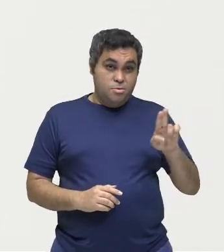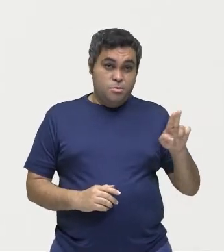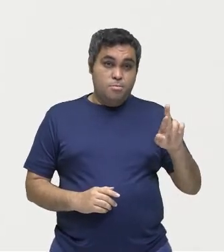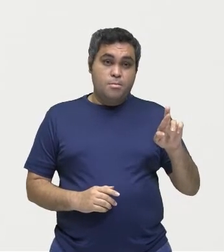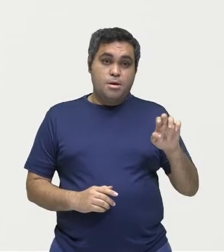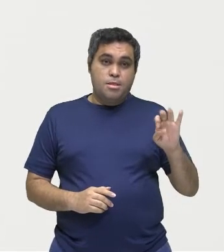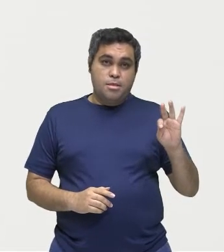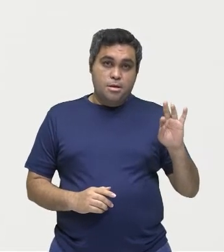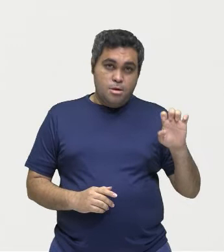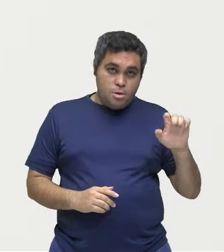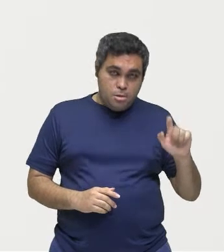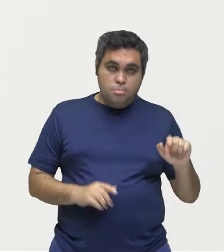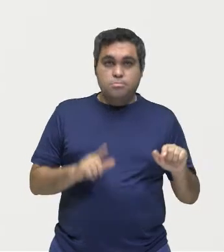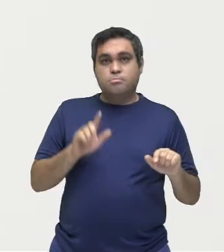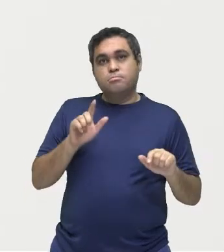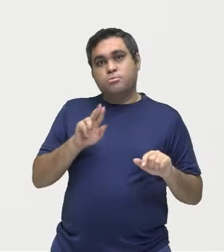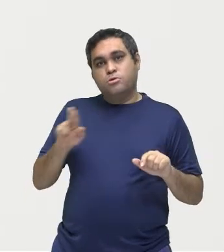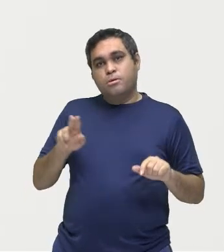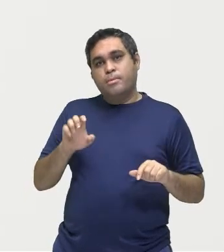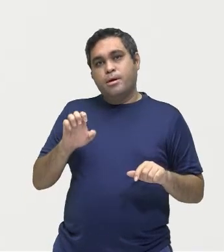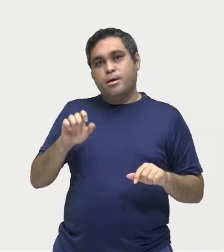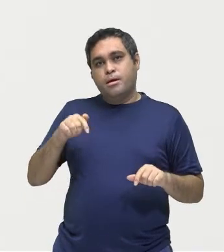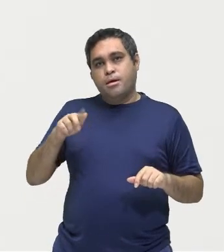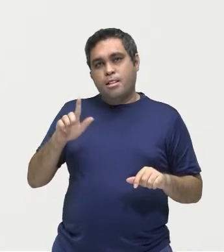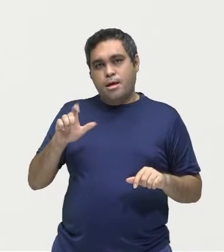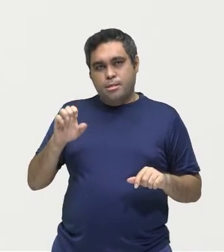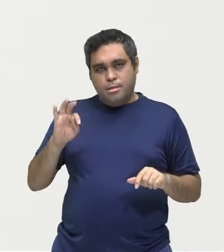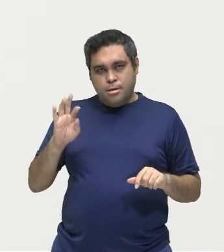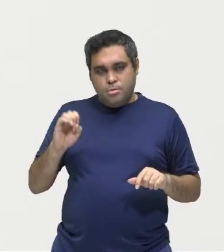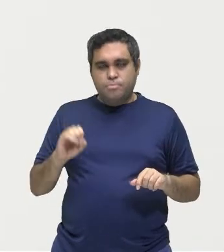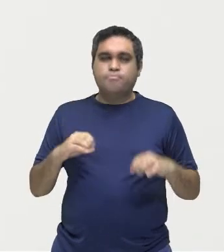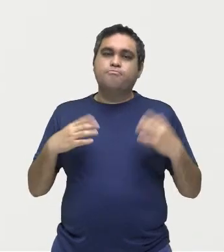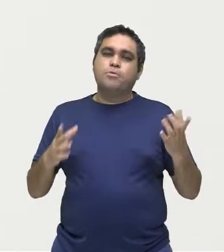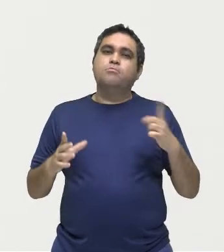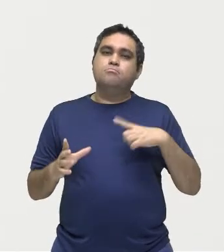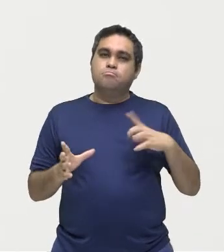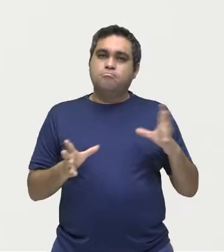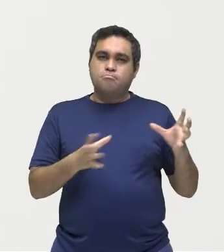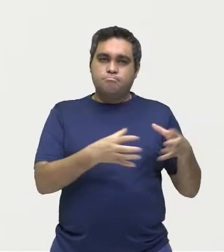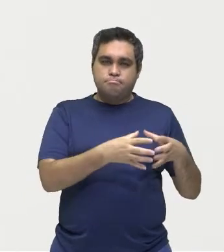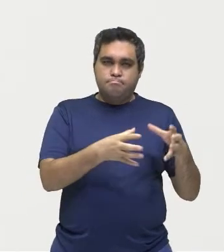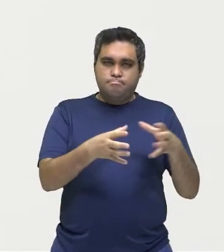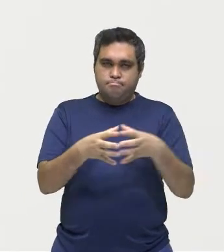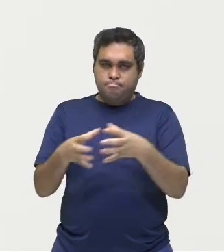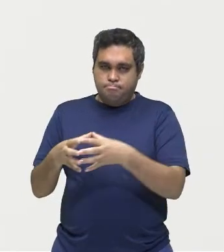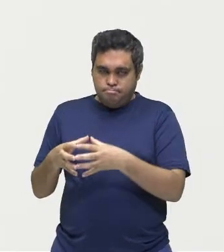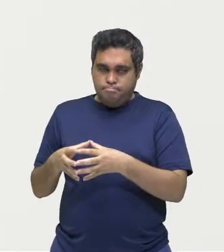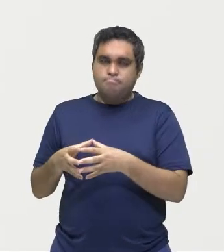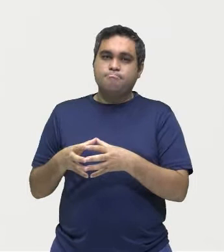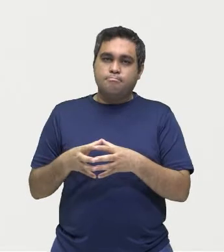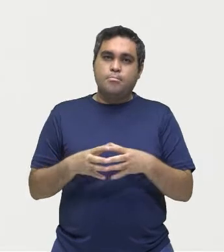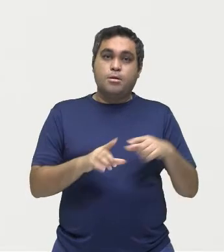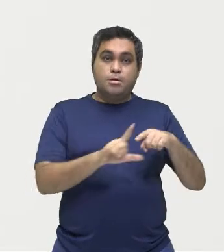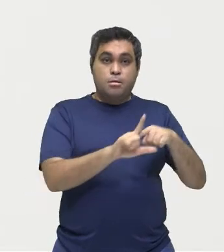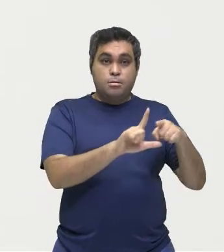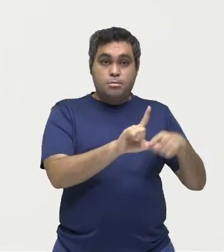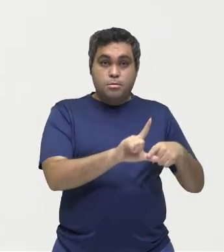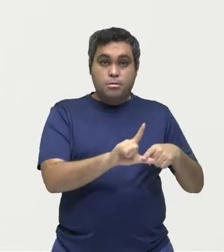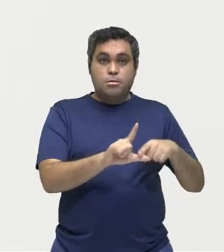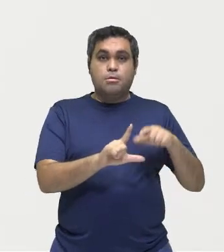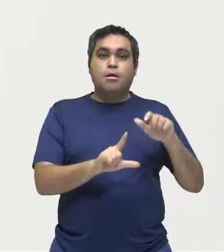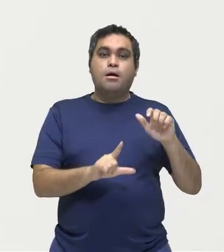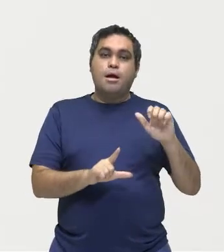equilátero. Justificativa, né? As possíveis classificações que envolvem os ângulos de triângulos são acutângulo,